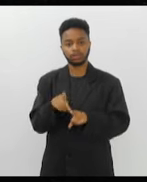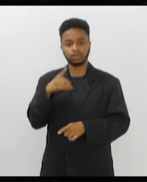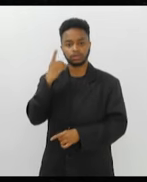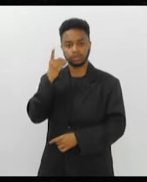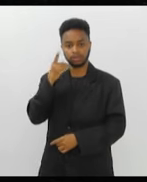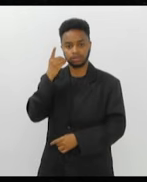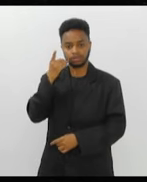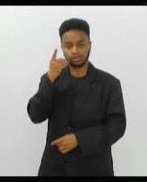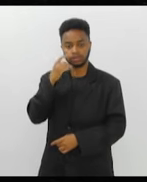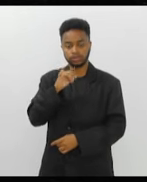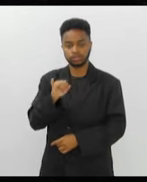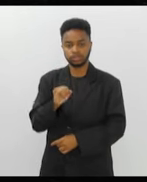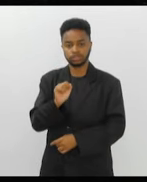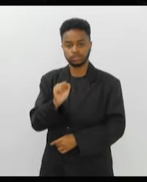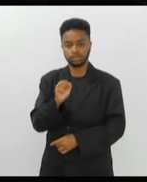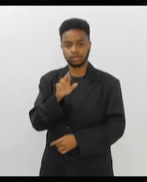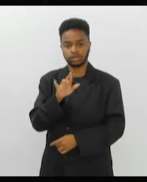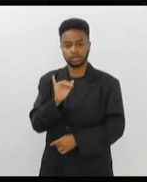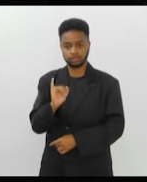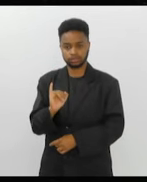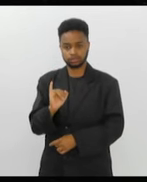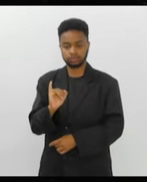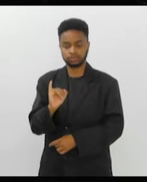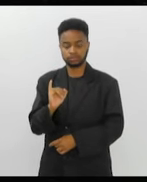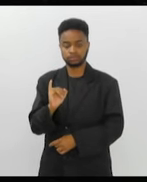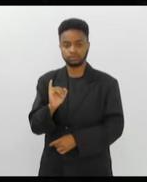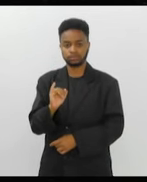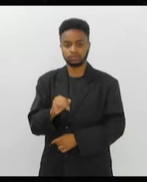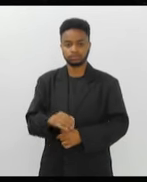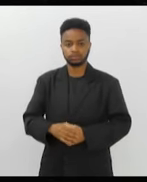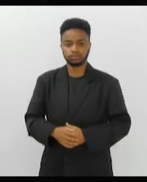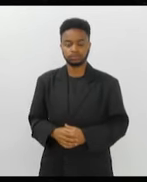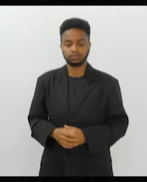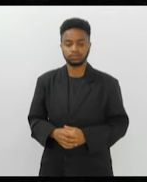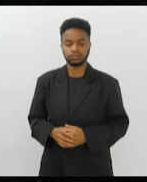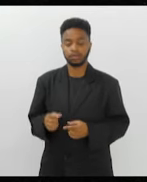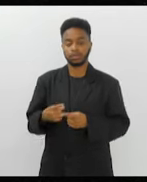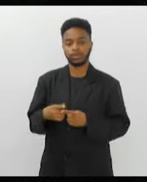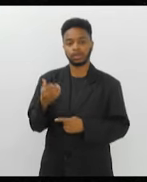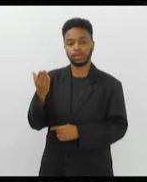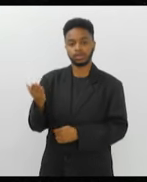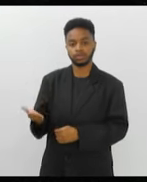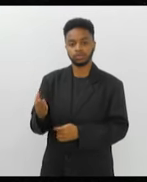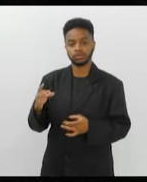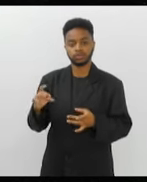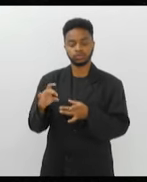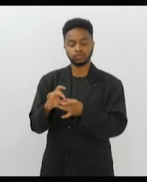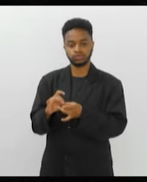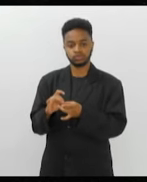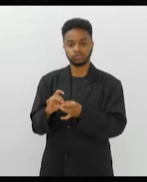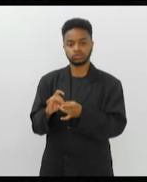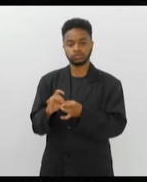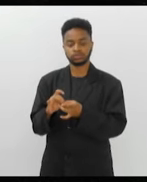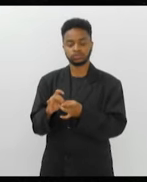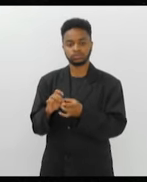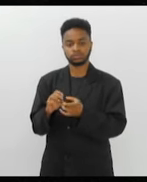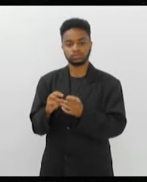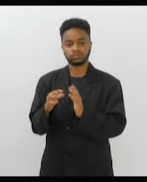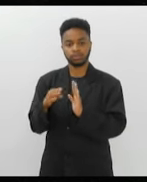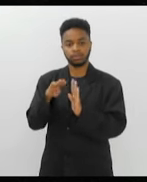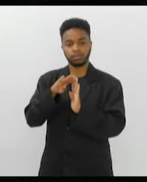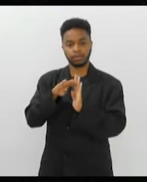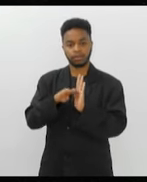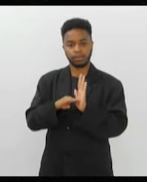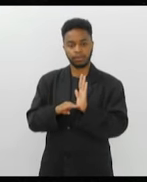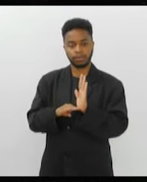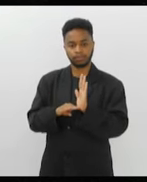deputado Jari, que faz parte da relação que está aqui